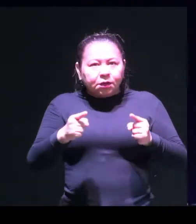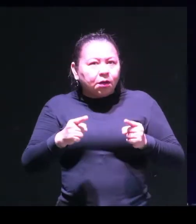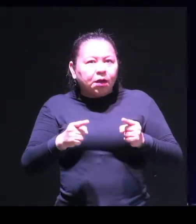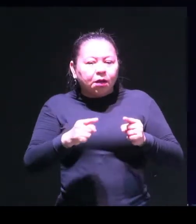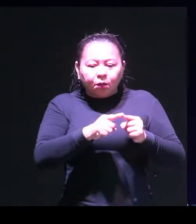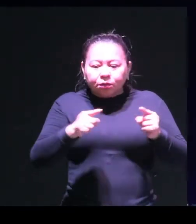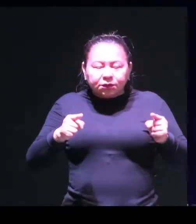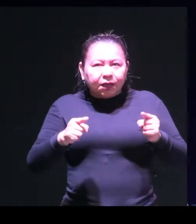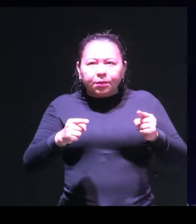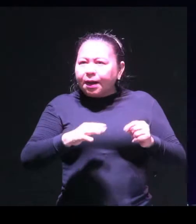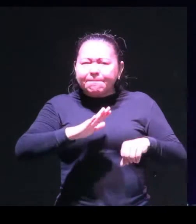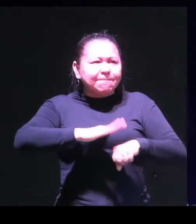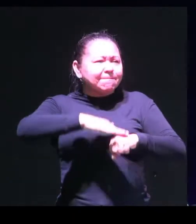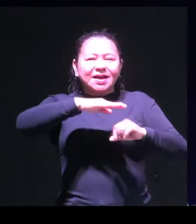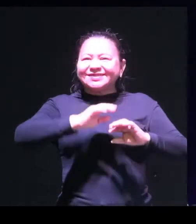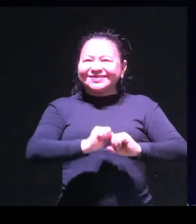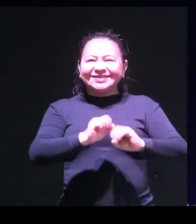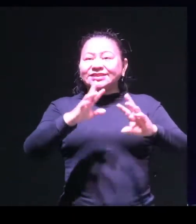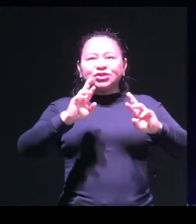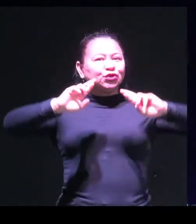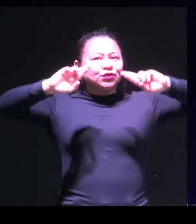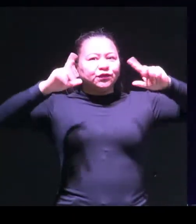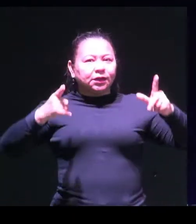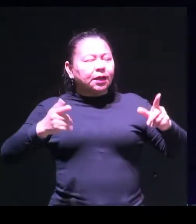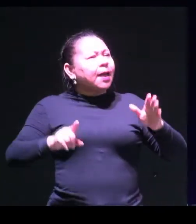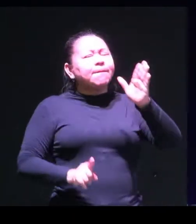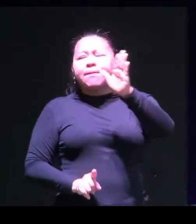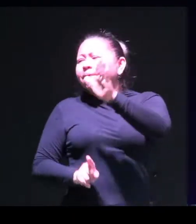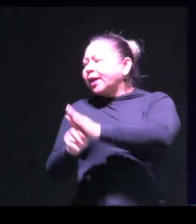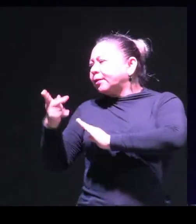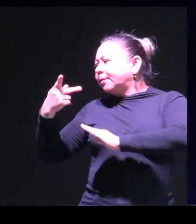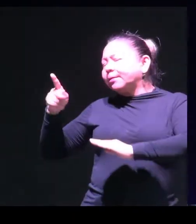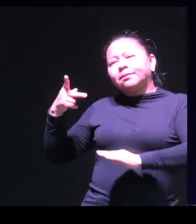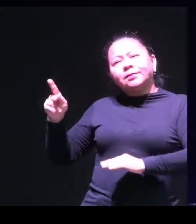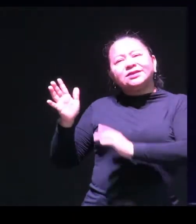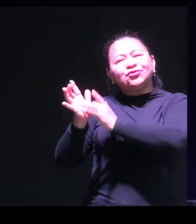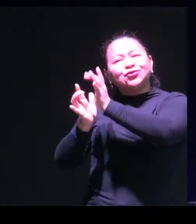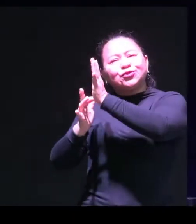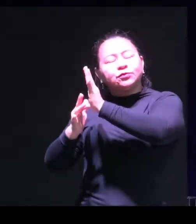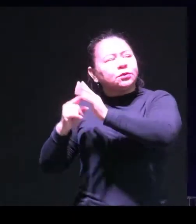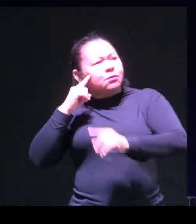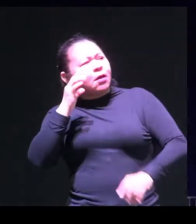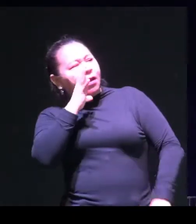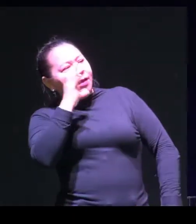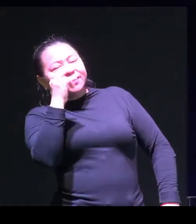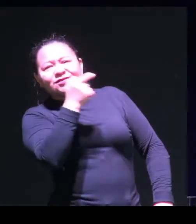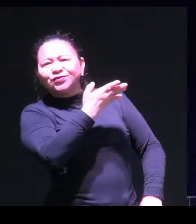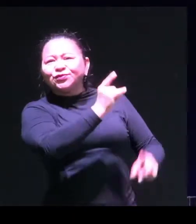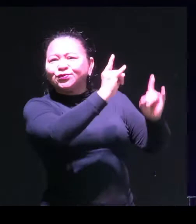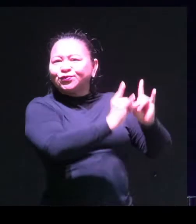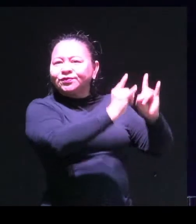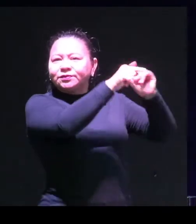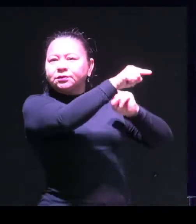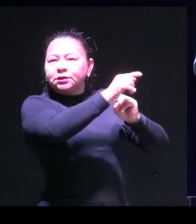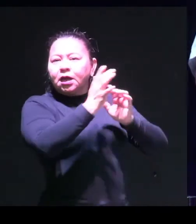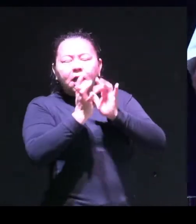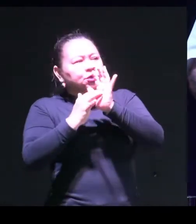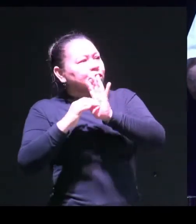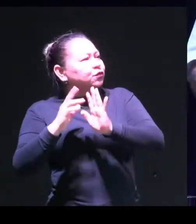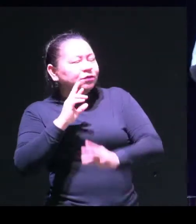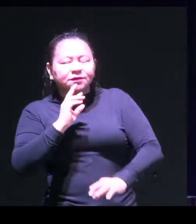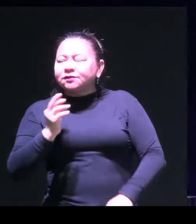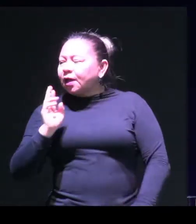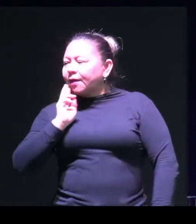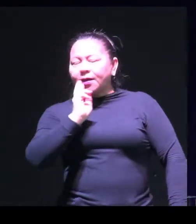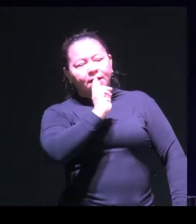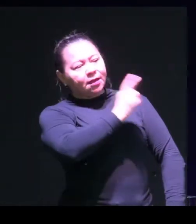era muito mais glorioso. Agora, eles fizeram a pergunta, mostraram para Jesus o templo, admirando, e Jesus falou, olha o